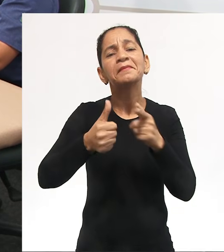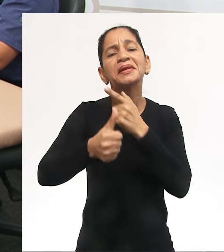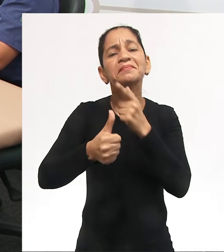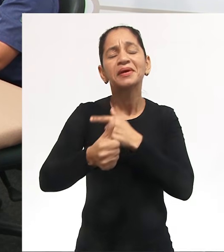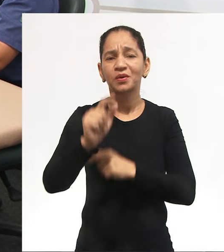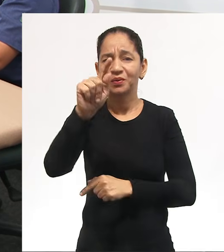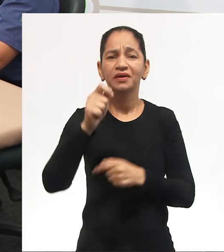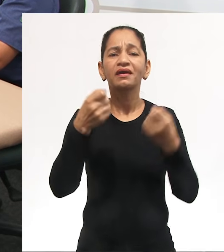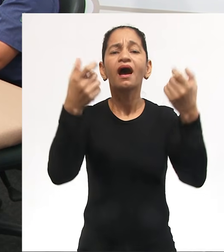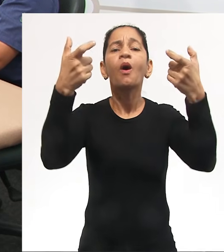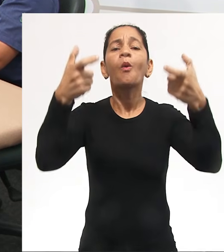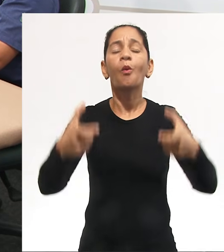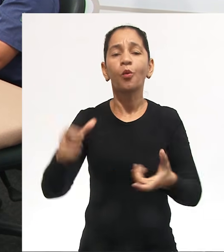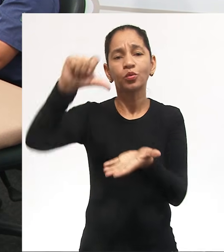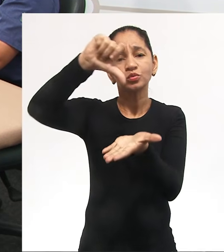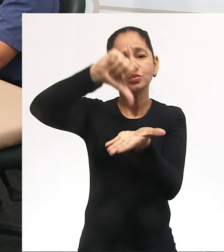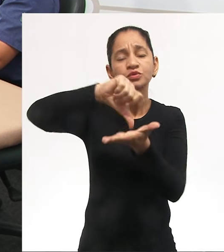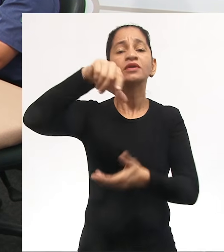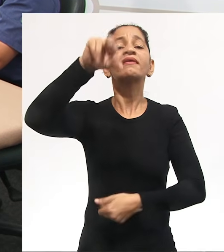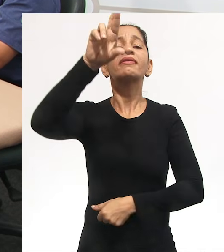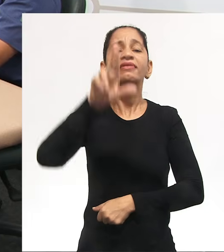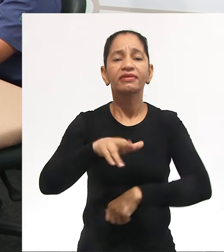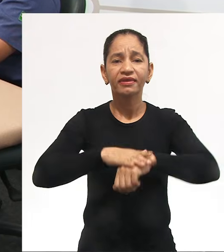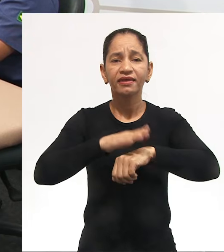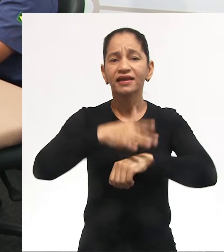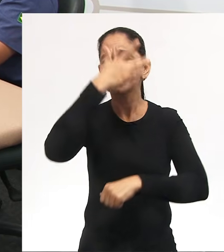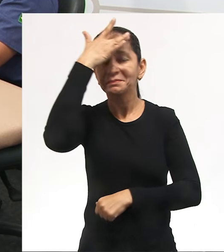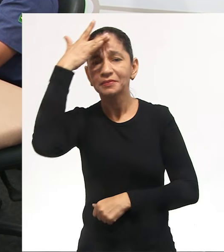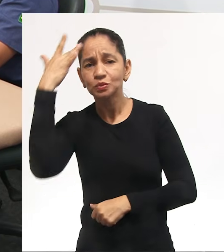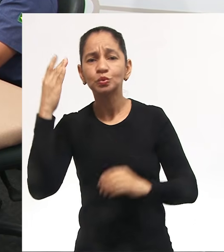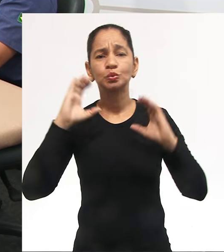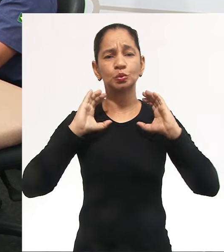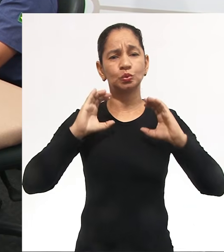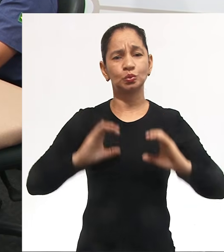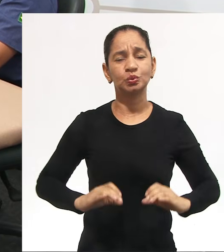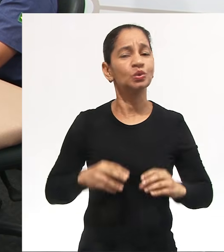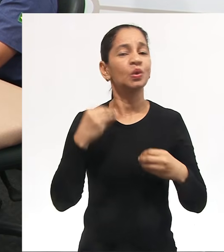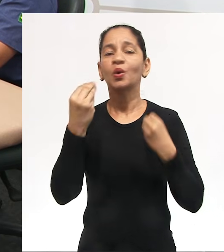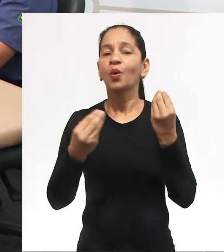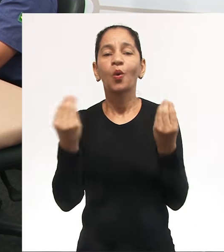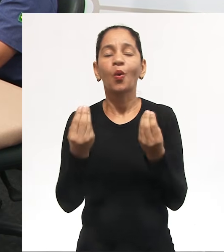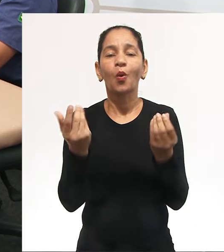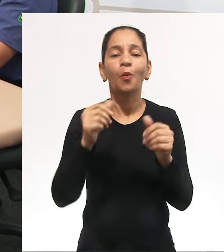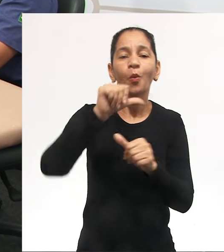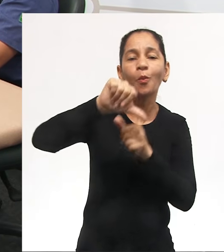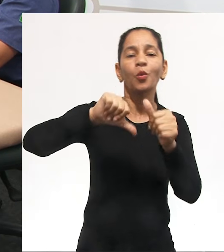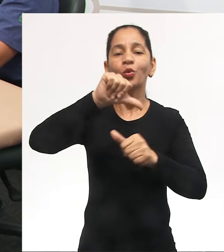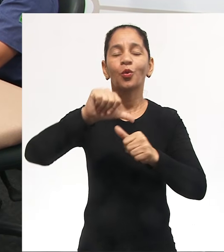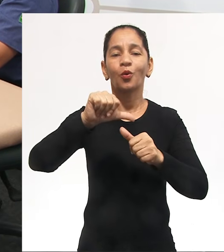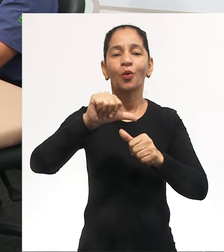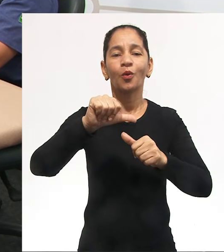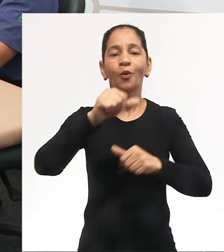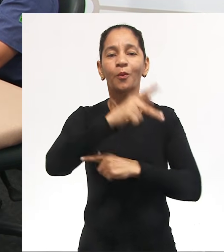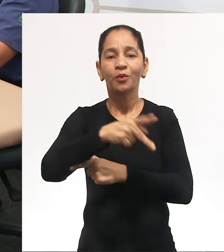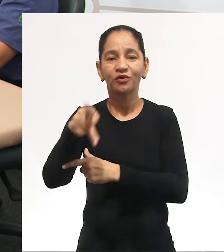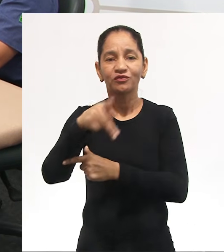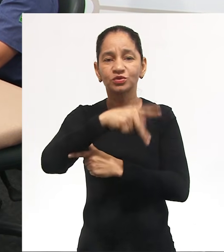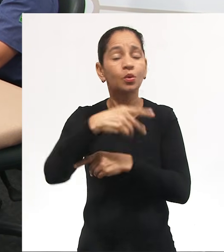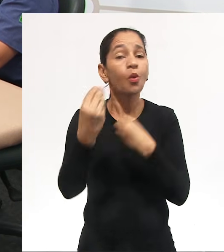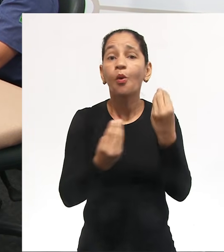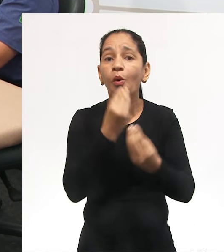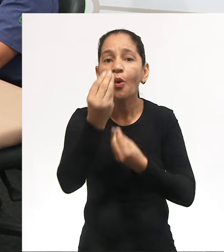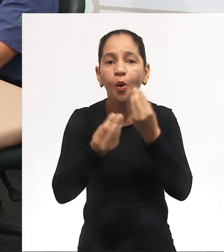começasse contando pra gente de onde fala a Terezinha, quem é a Terezinha, como ela se tornou professora, como ela